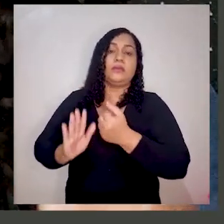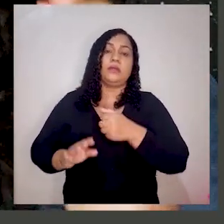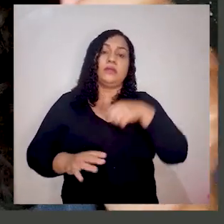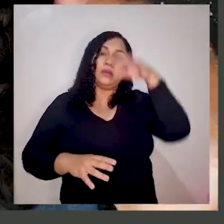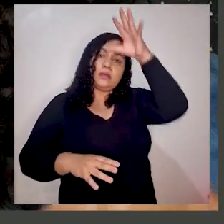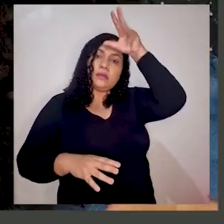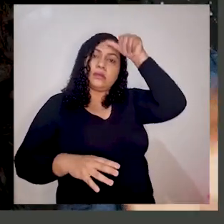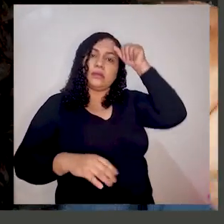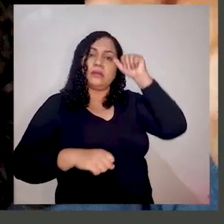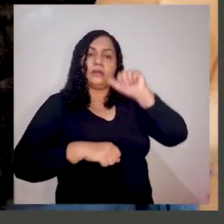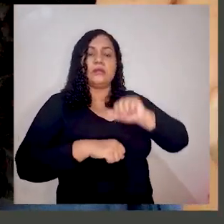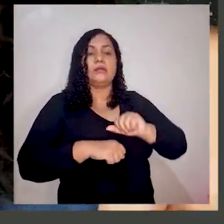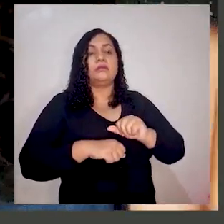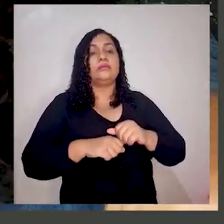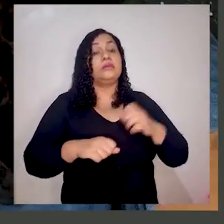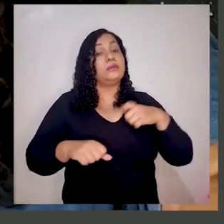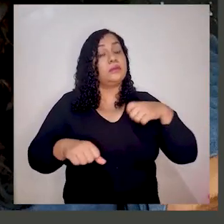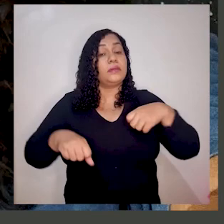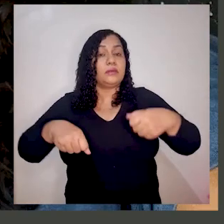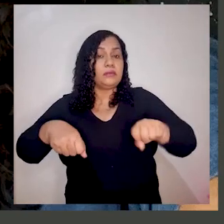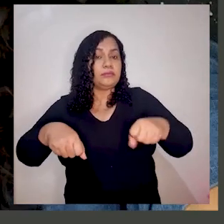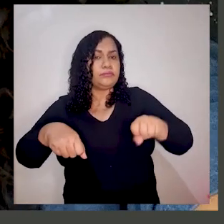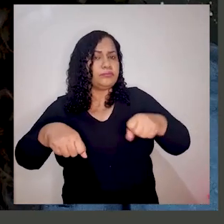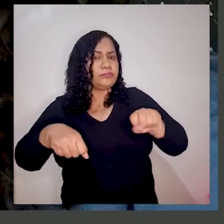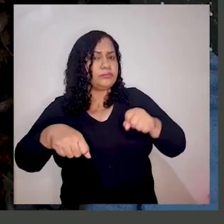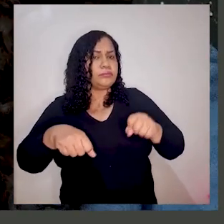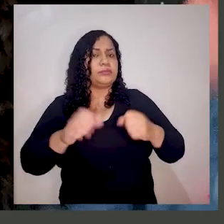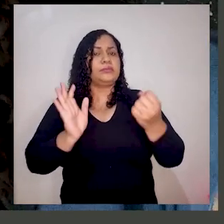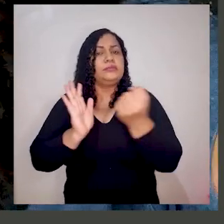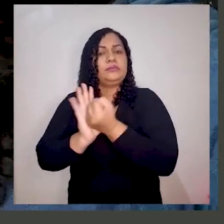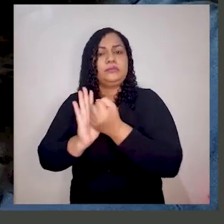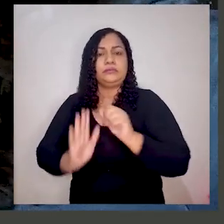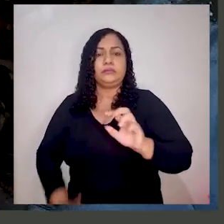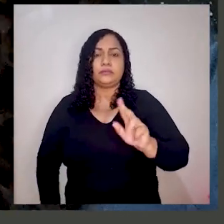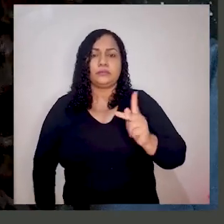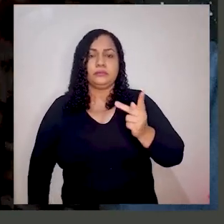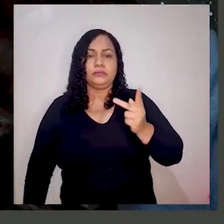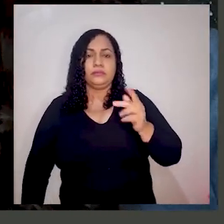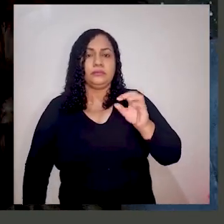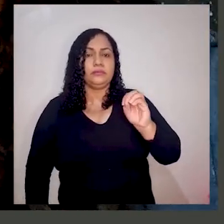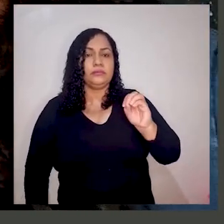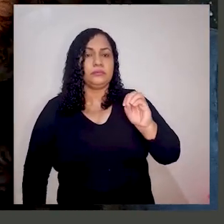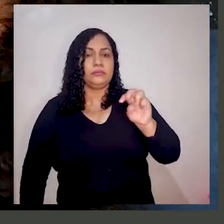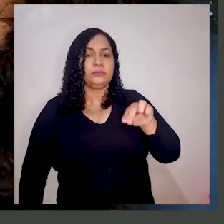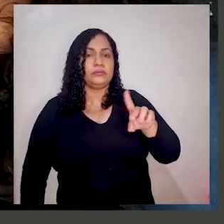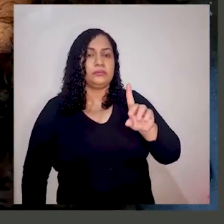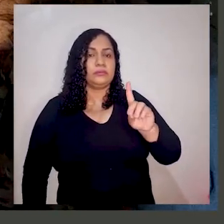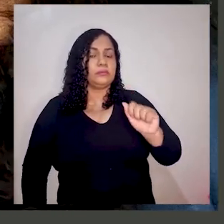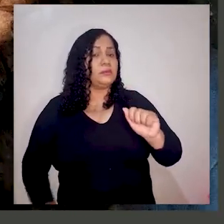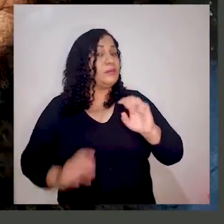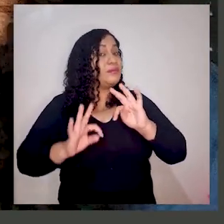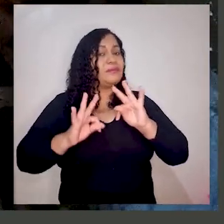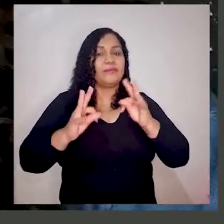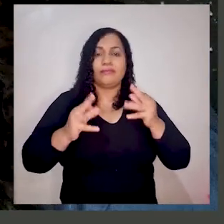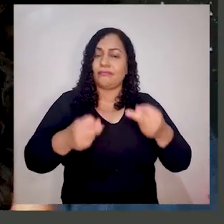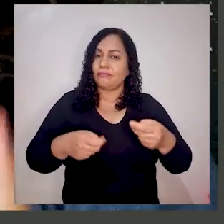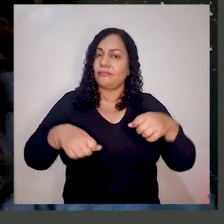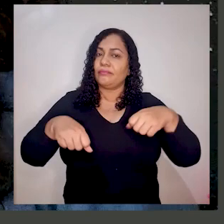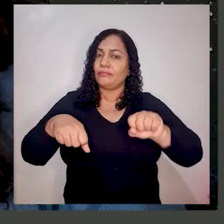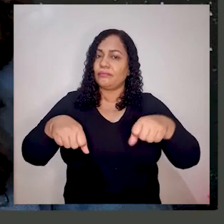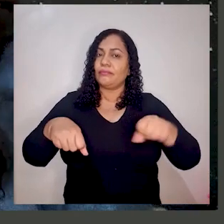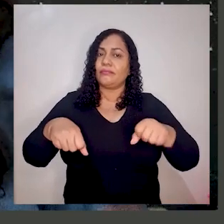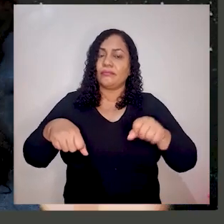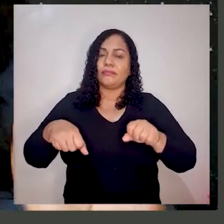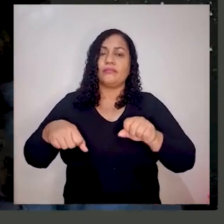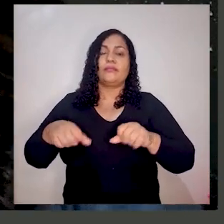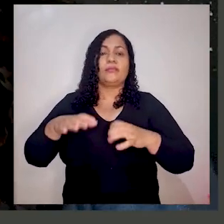Manaus. Outra coisa, as motocicletas da Honda, né, que a gente compra muito aqui em Imperatriz, tem muita moto da Honda, todas as motos da